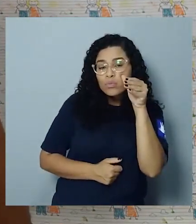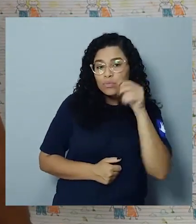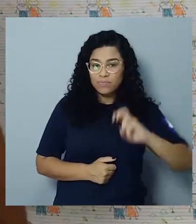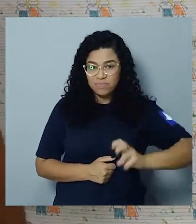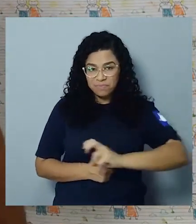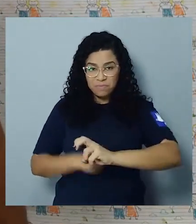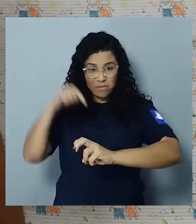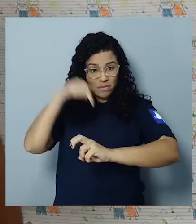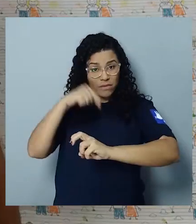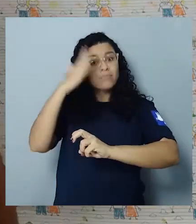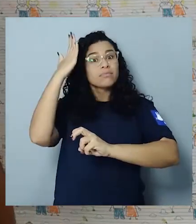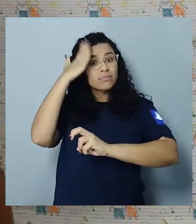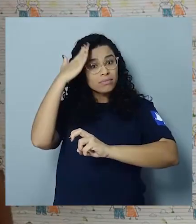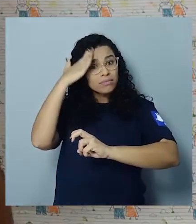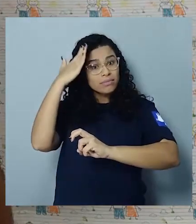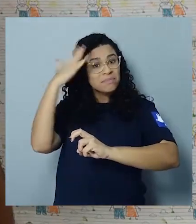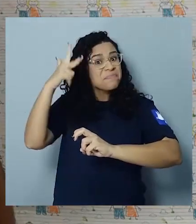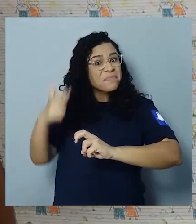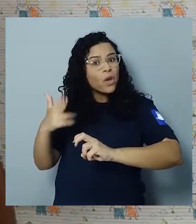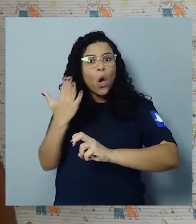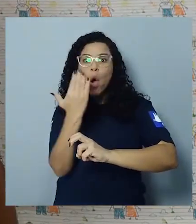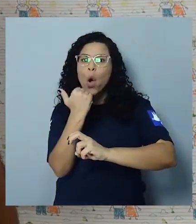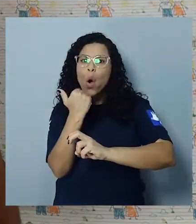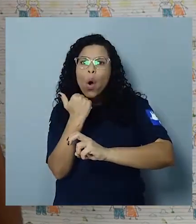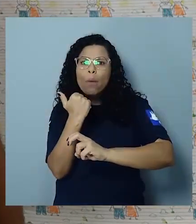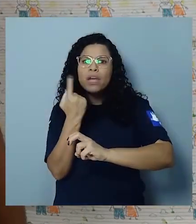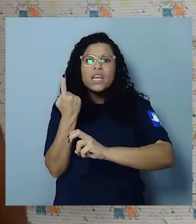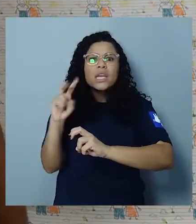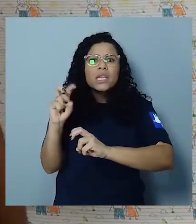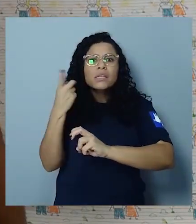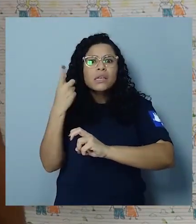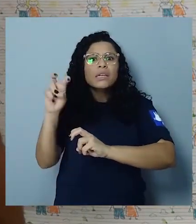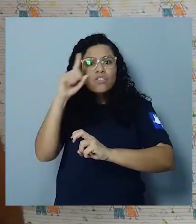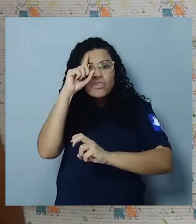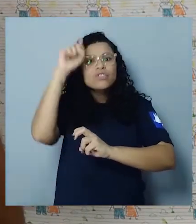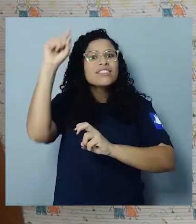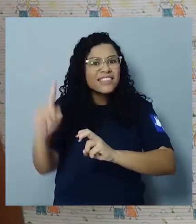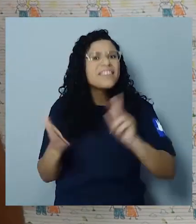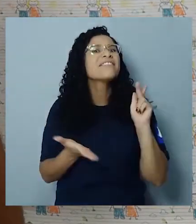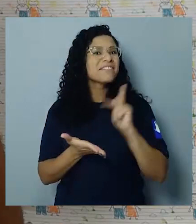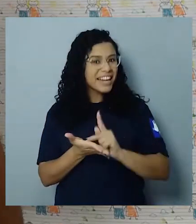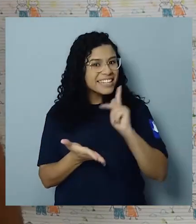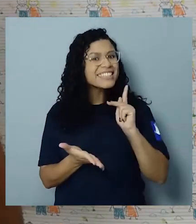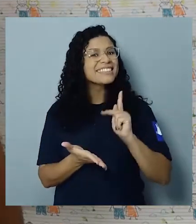vocês sabia que cobras como eu comi um de 15 em 15 dias